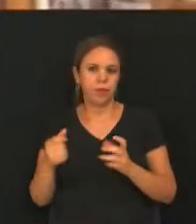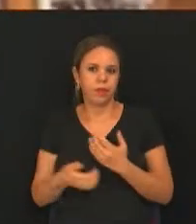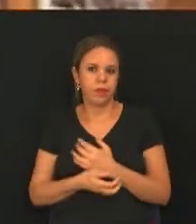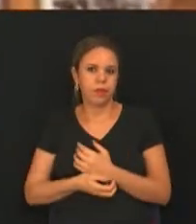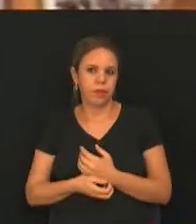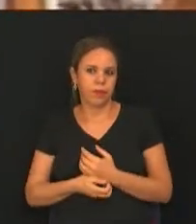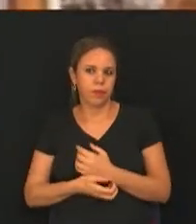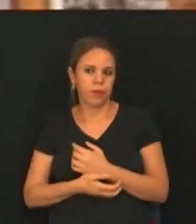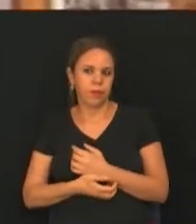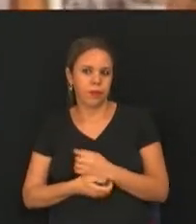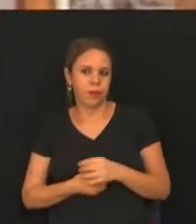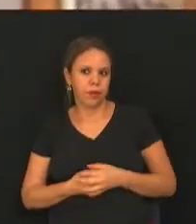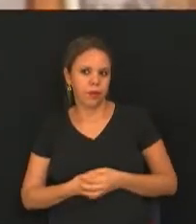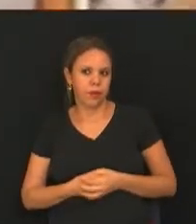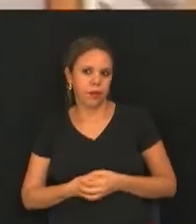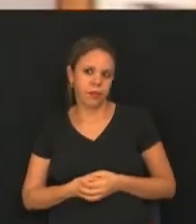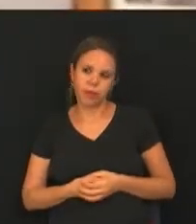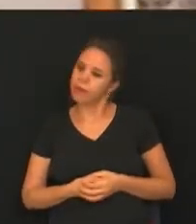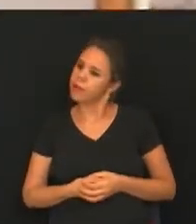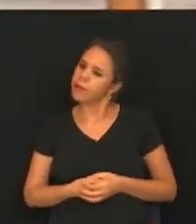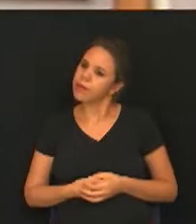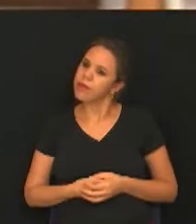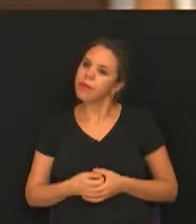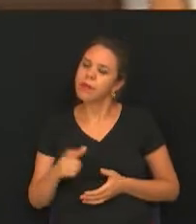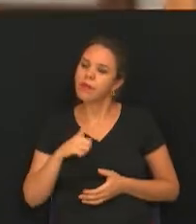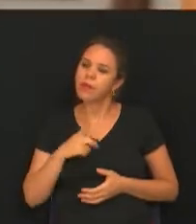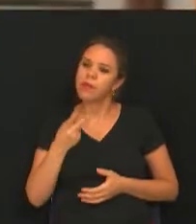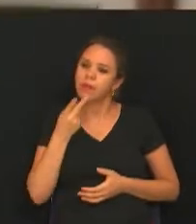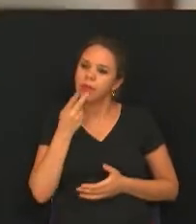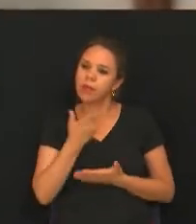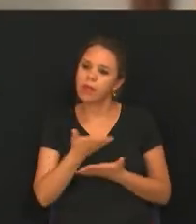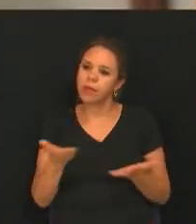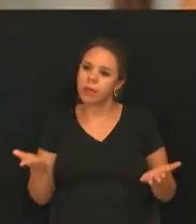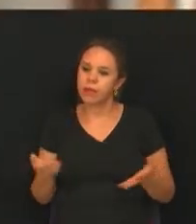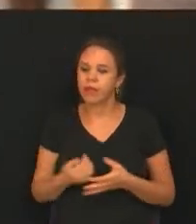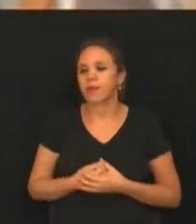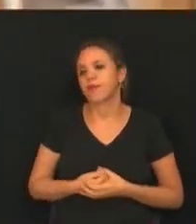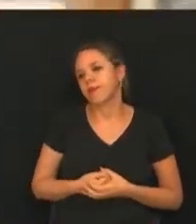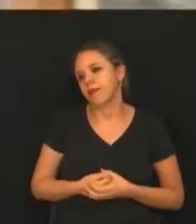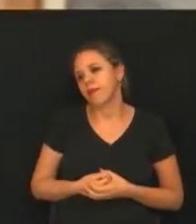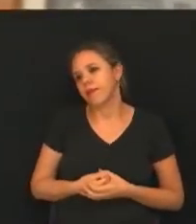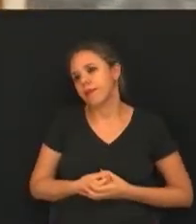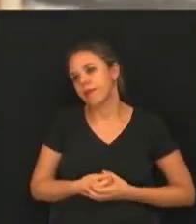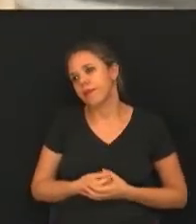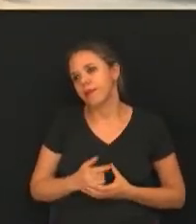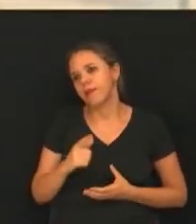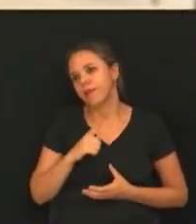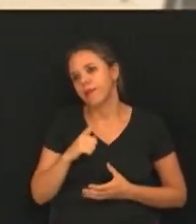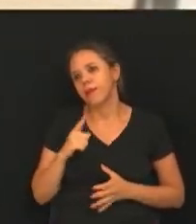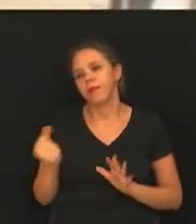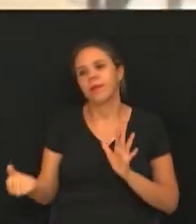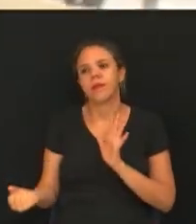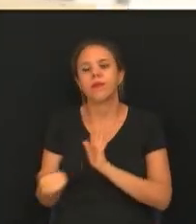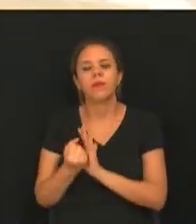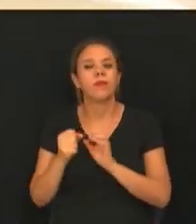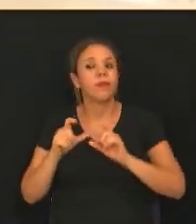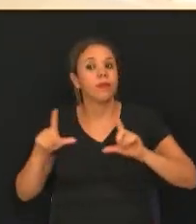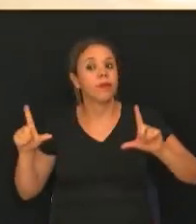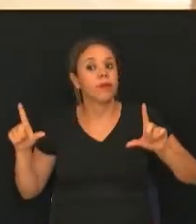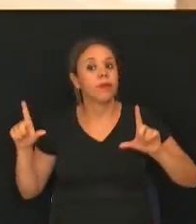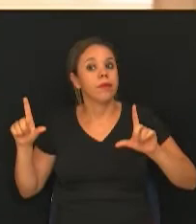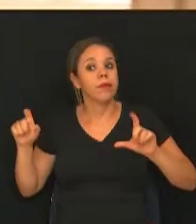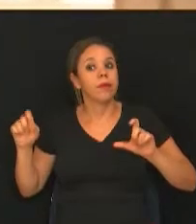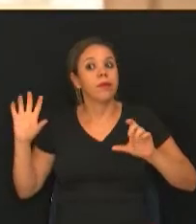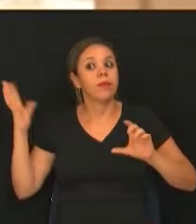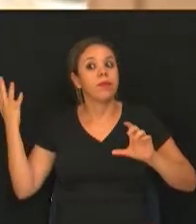Inclusive, havia comentado com você, né, que temos até o registro de